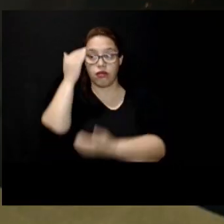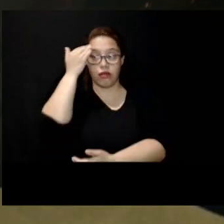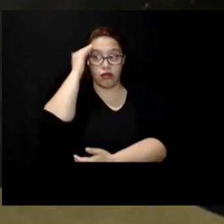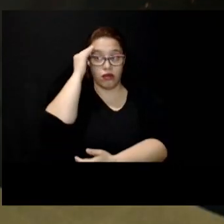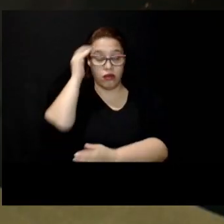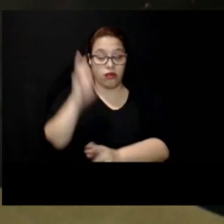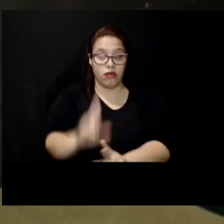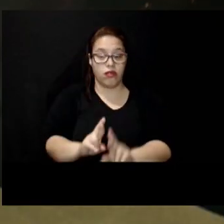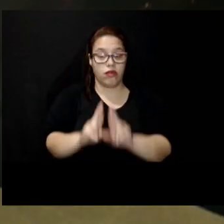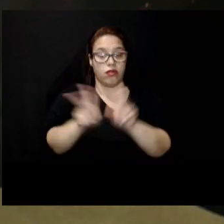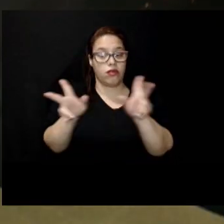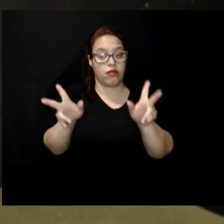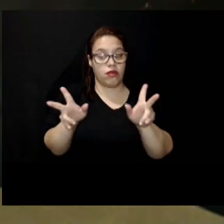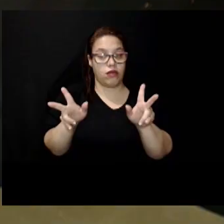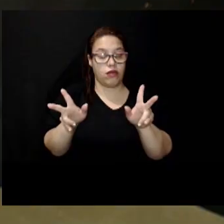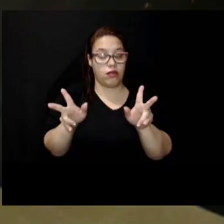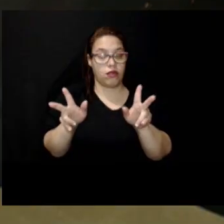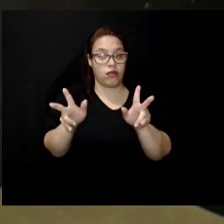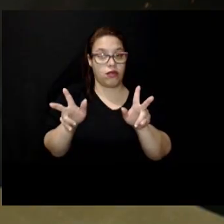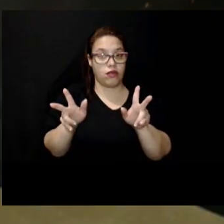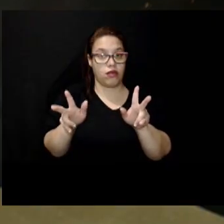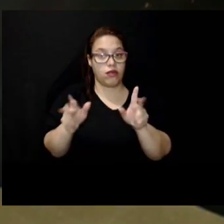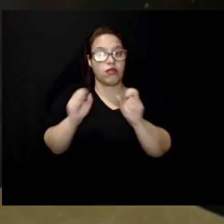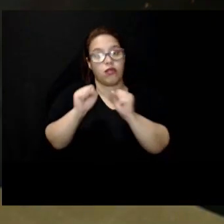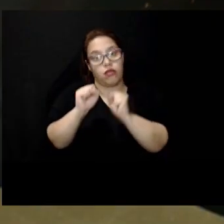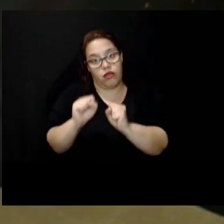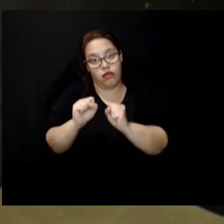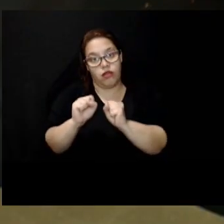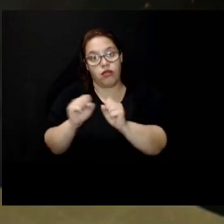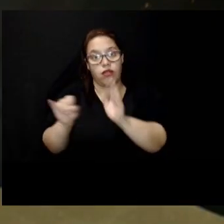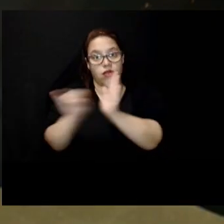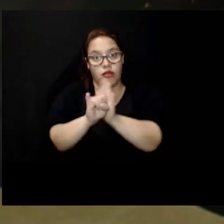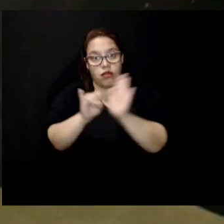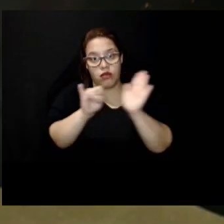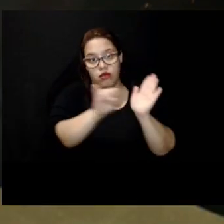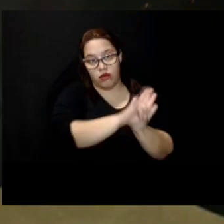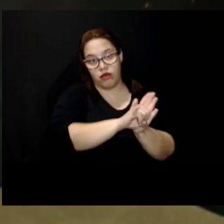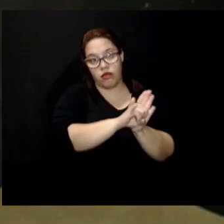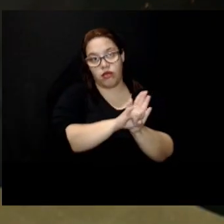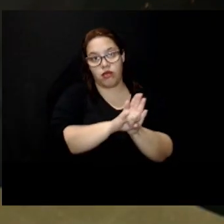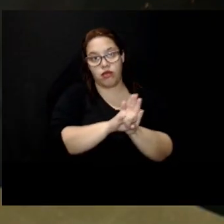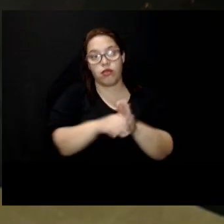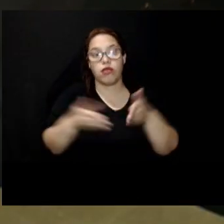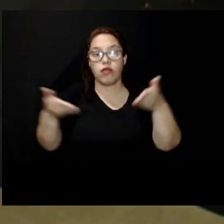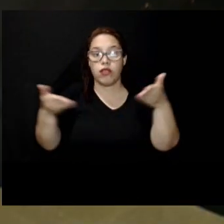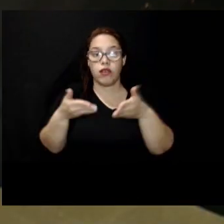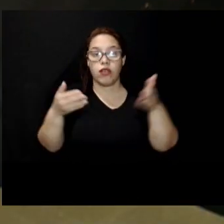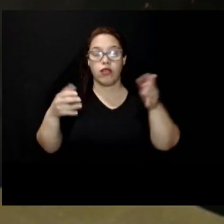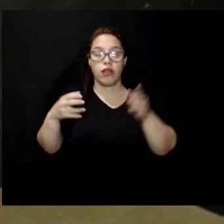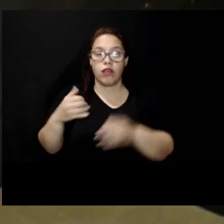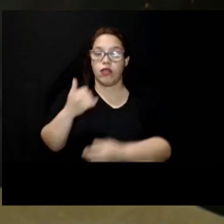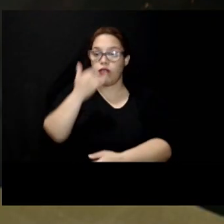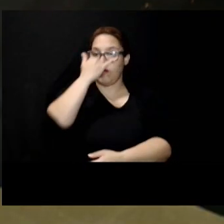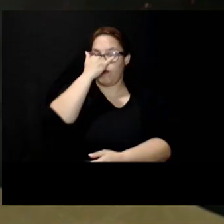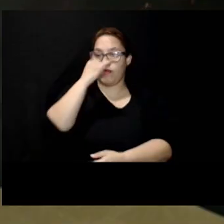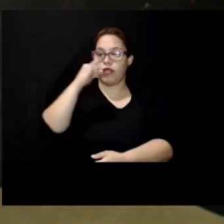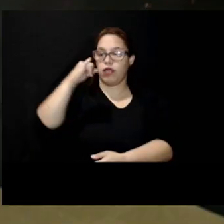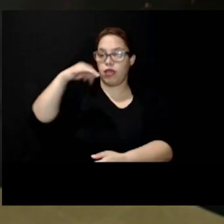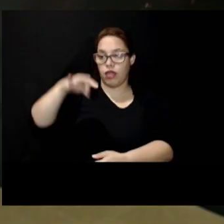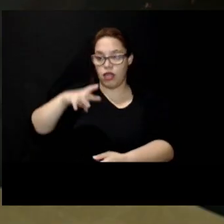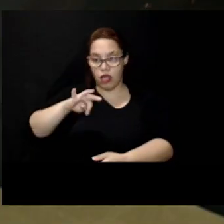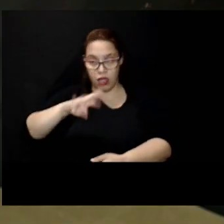das situações para a gente poder identificá-las. Agora, esses incidentes que acontecem, que geram